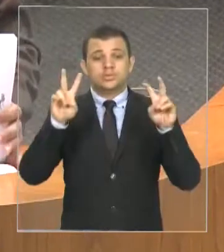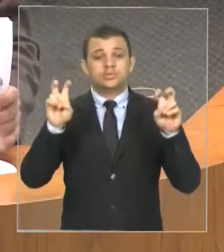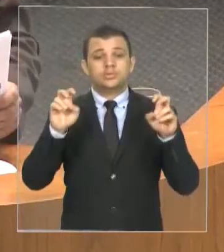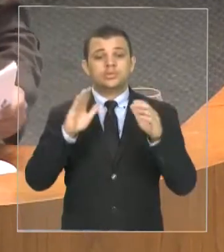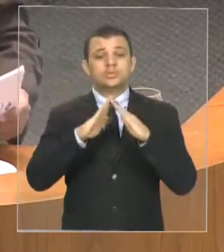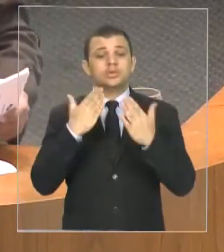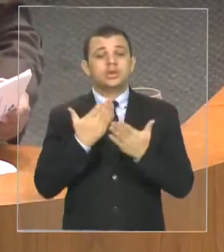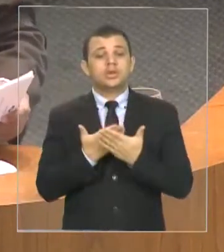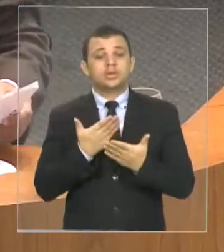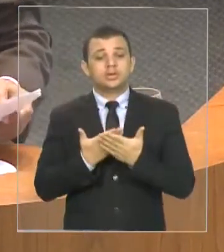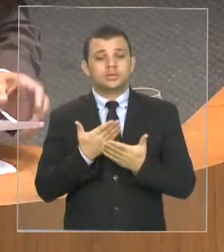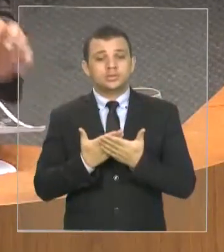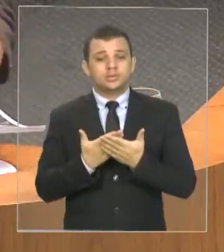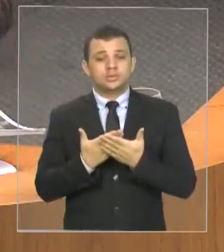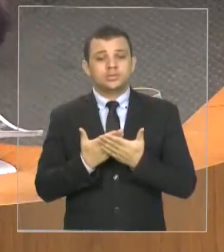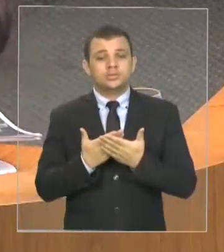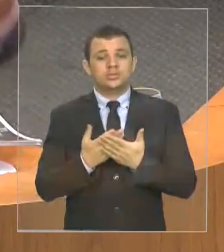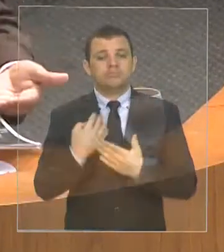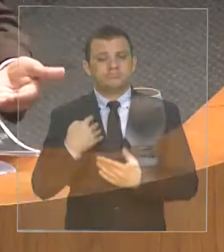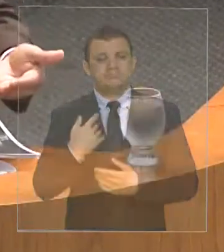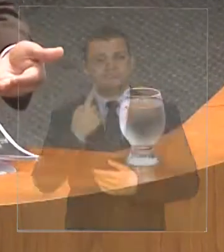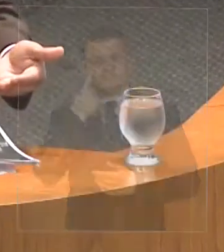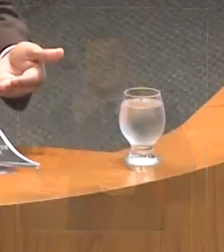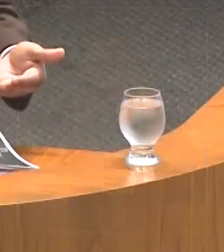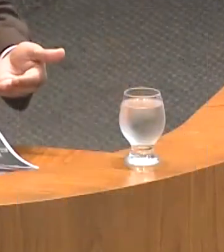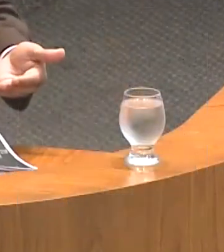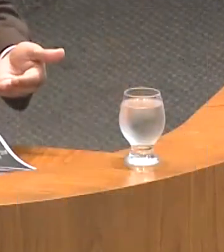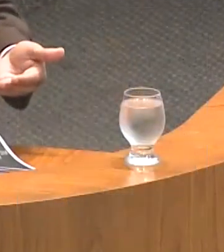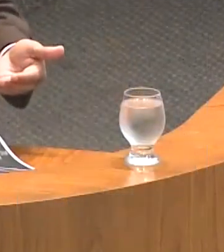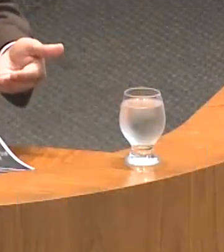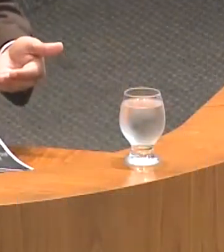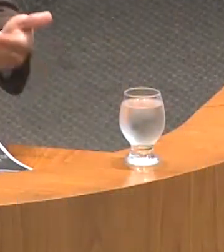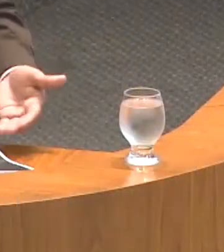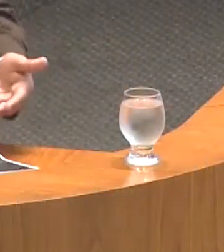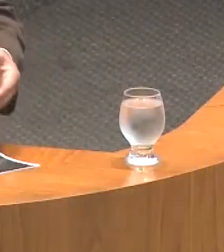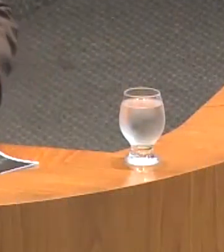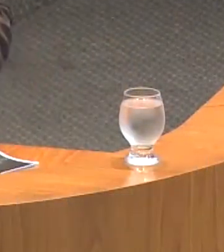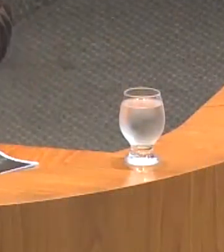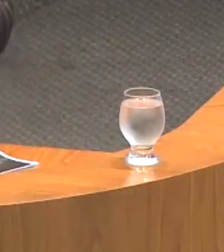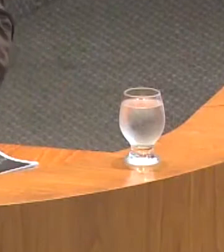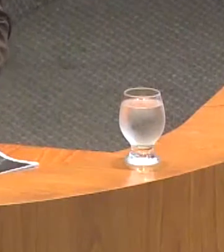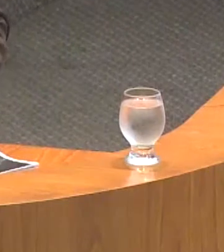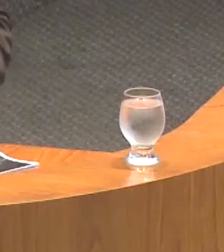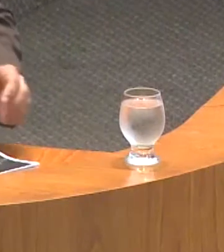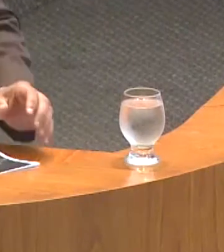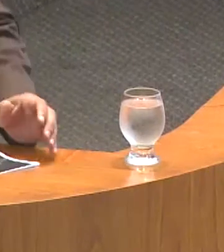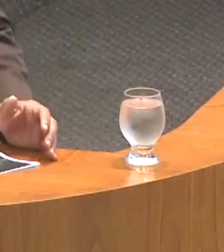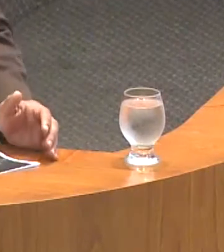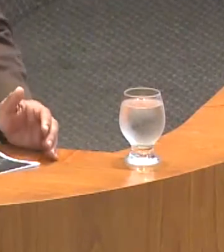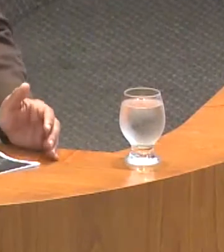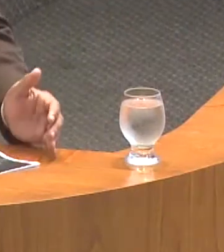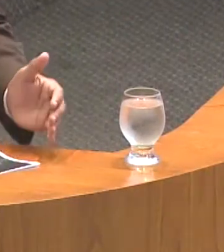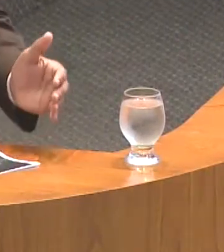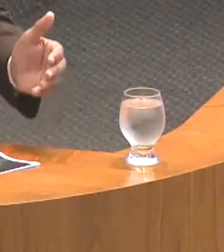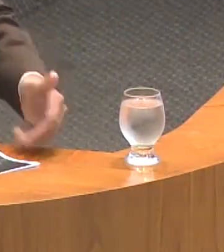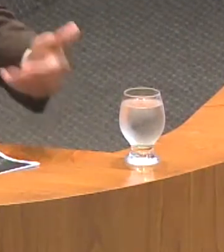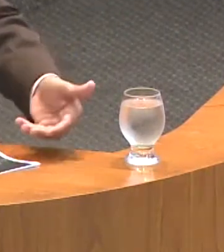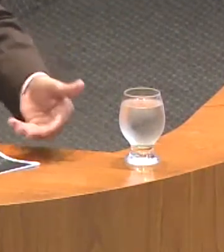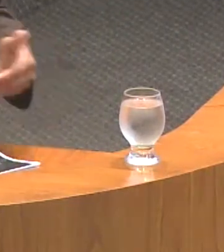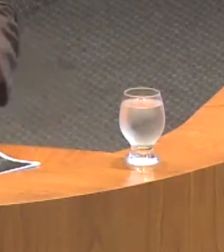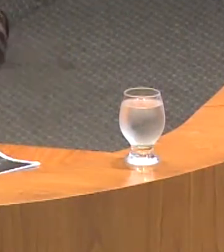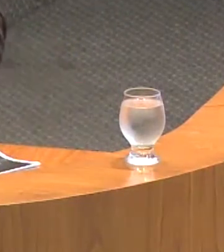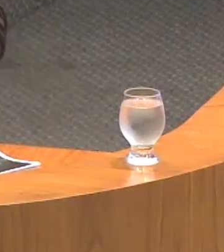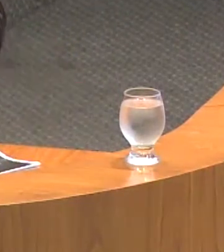chamou a atenção que logo depois, em março, quando o governador Flávio Dino